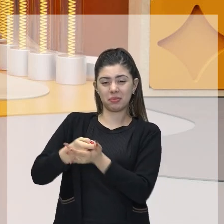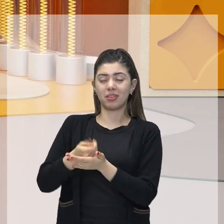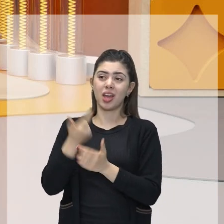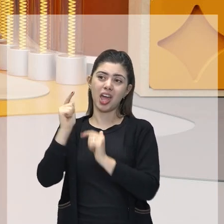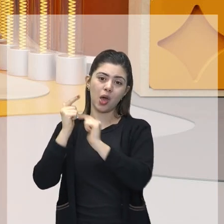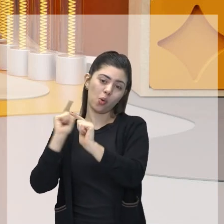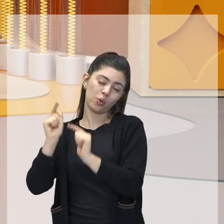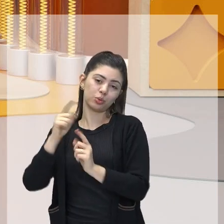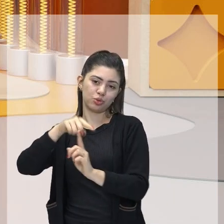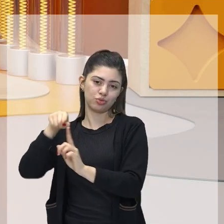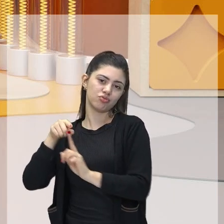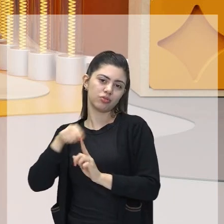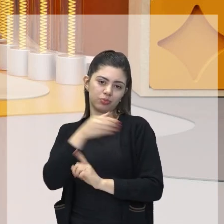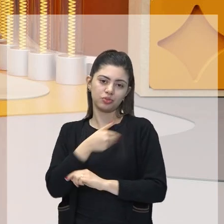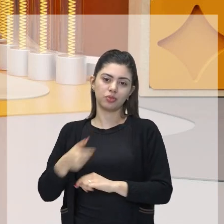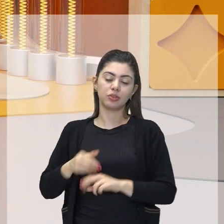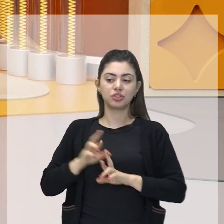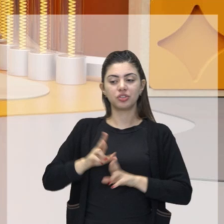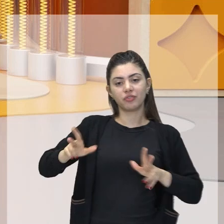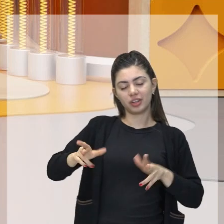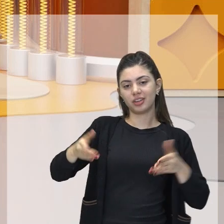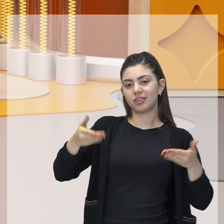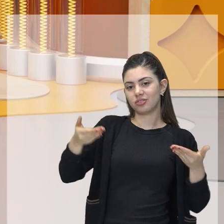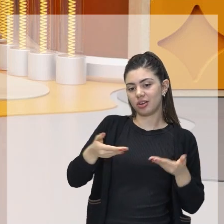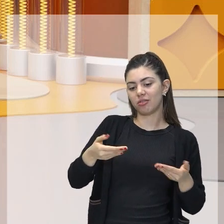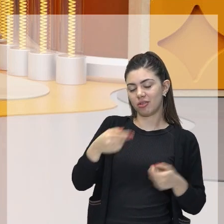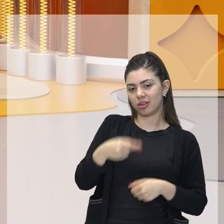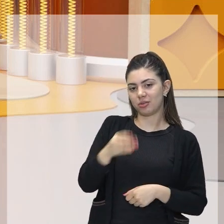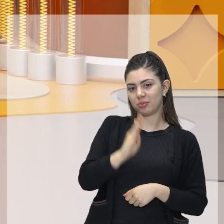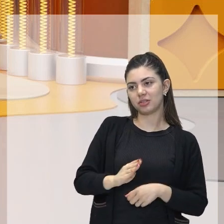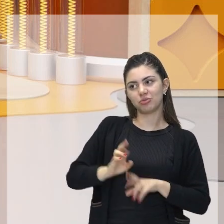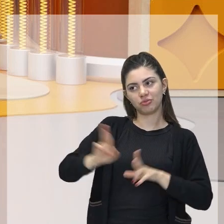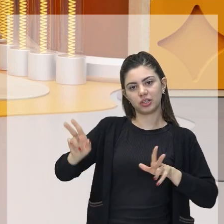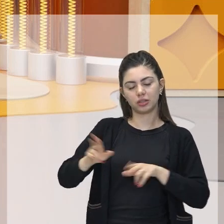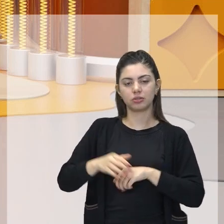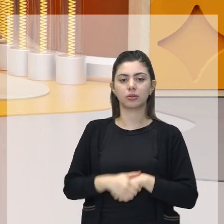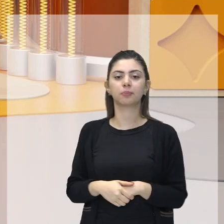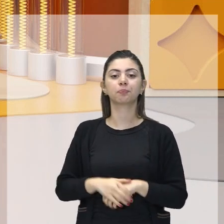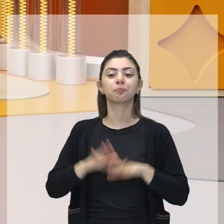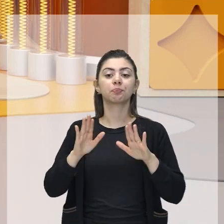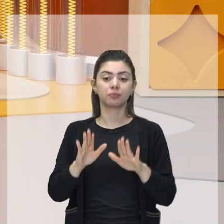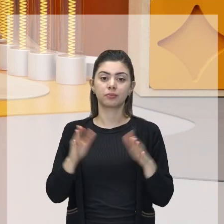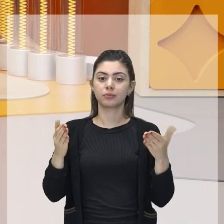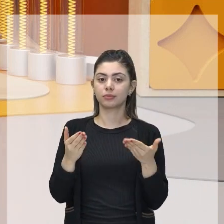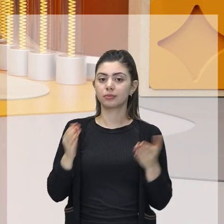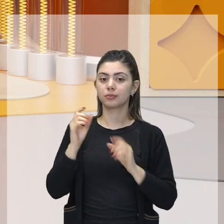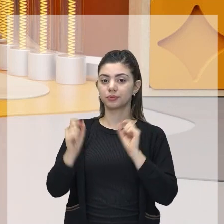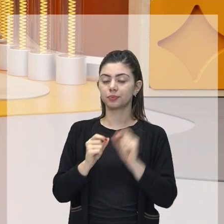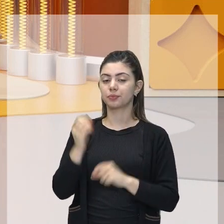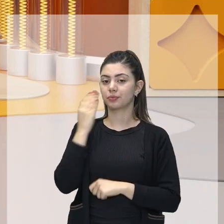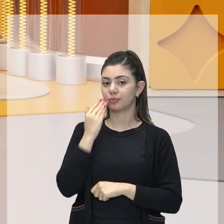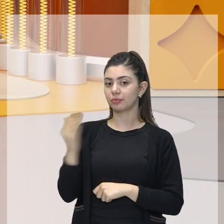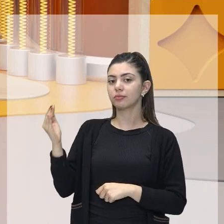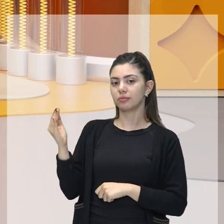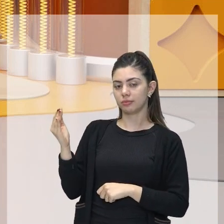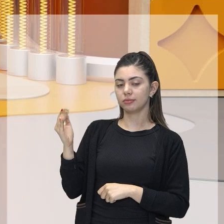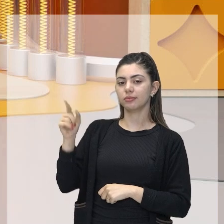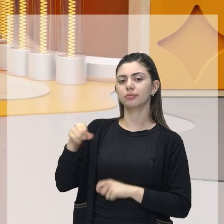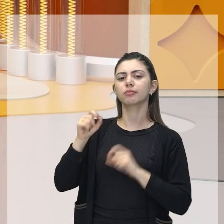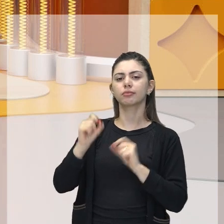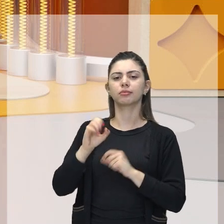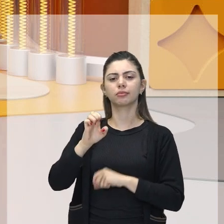de governo diferentes da nossa aqui atual, né? Agora sim, pessoal, a gente tem aqui o Estado-nação, que